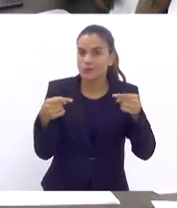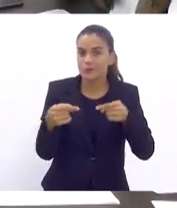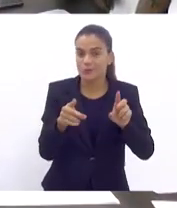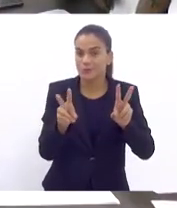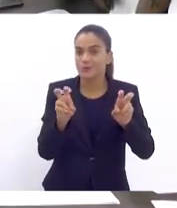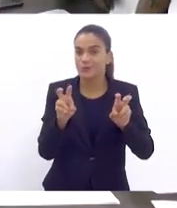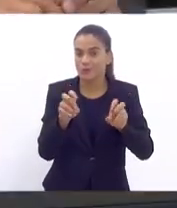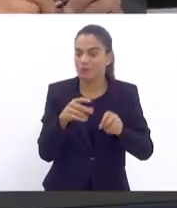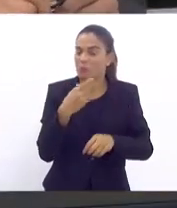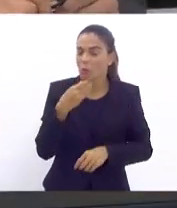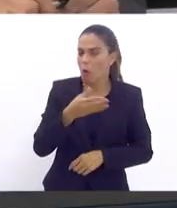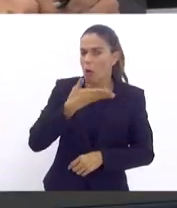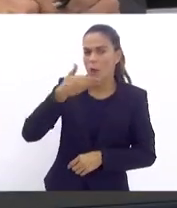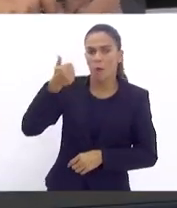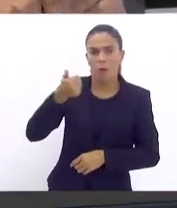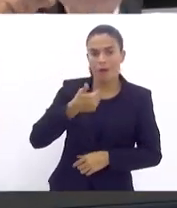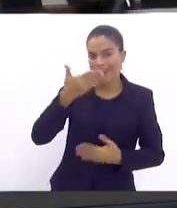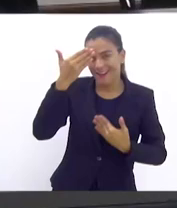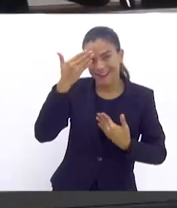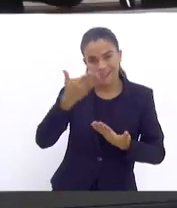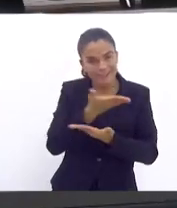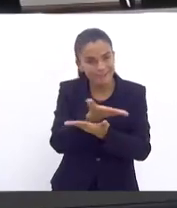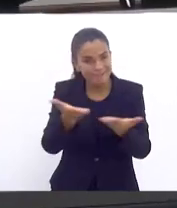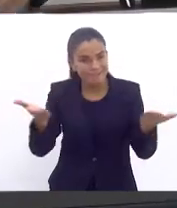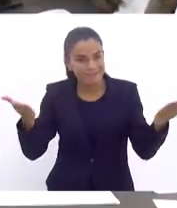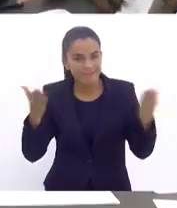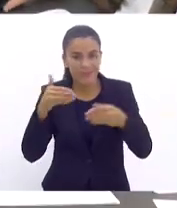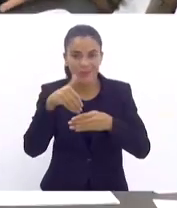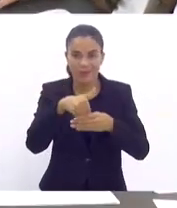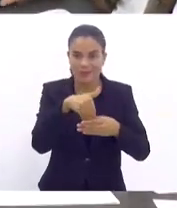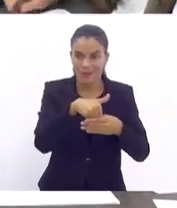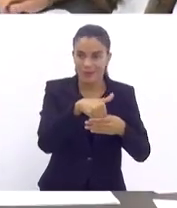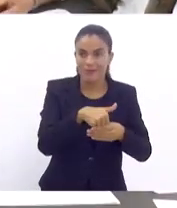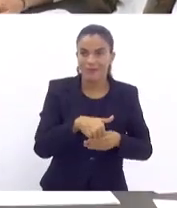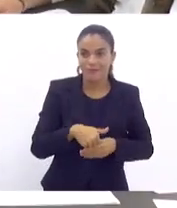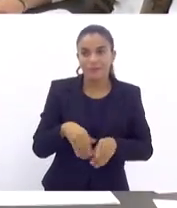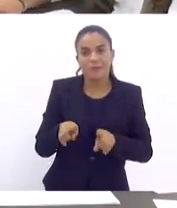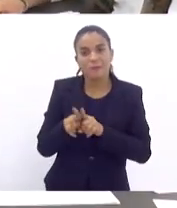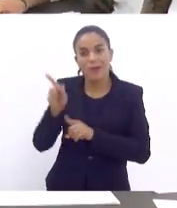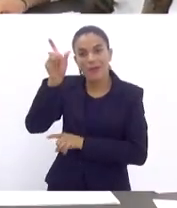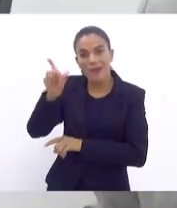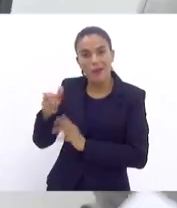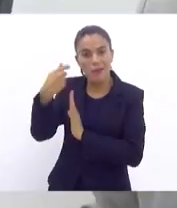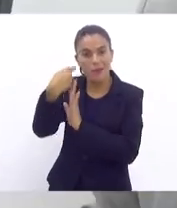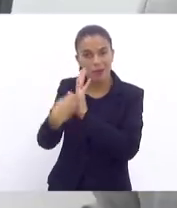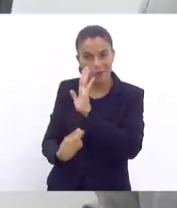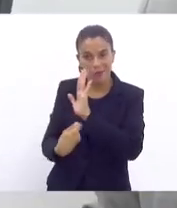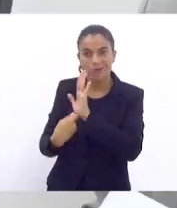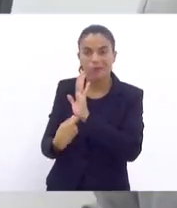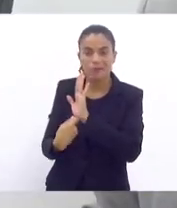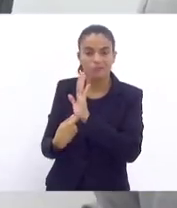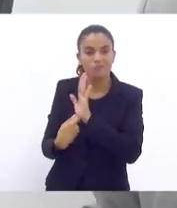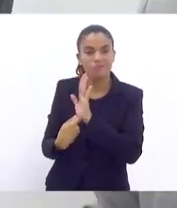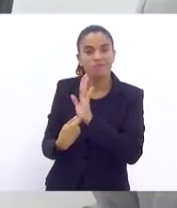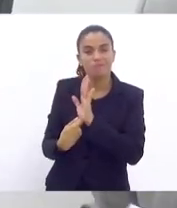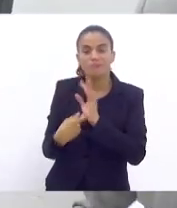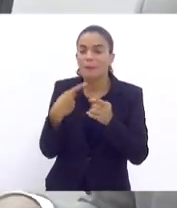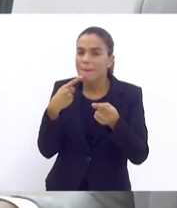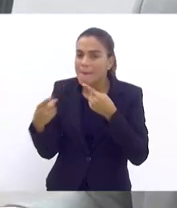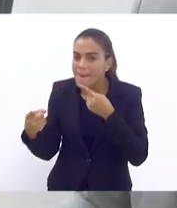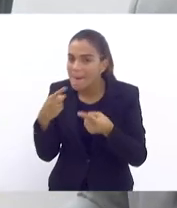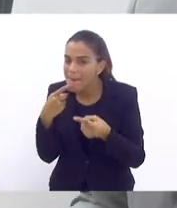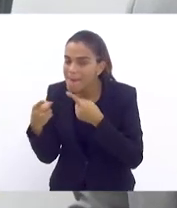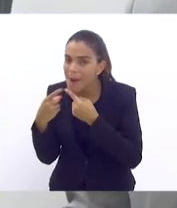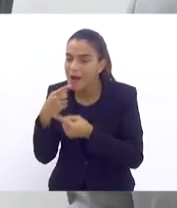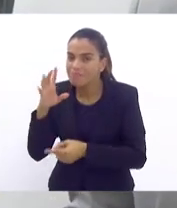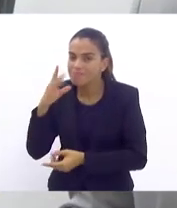Ficou bem melhor Agradeço a todos aí pelo pelo voto também ao autor lá que se dispôs ao diálogo lá a gente